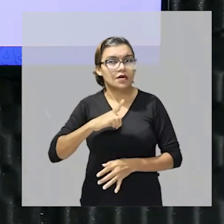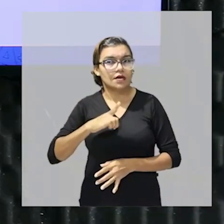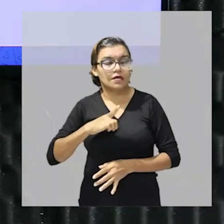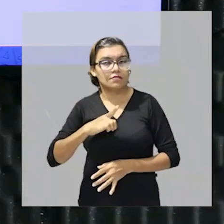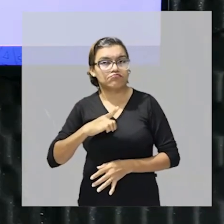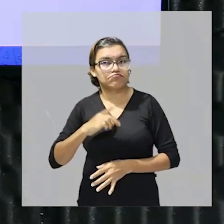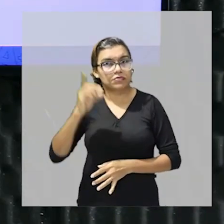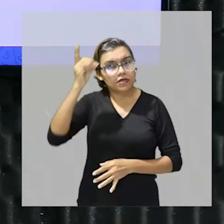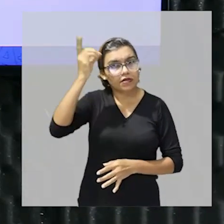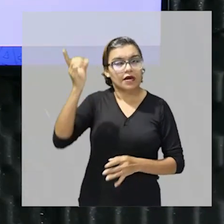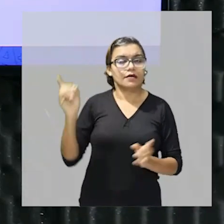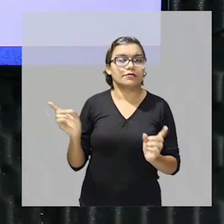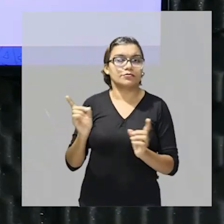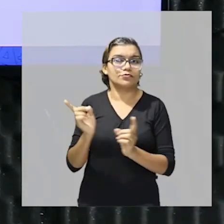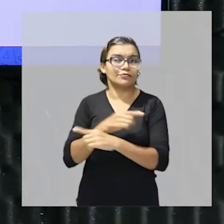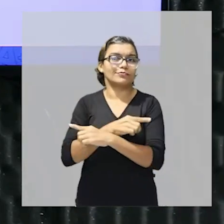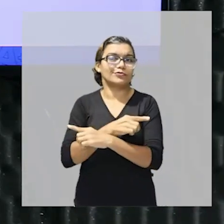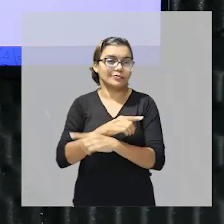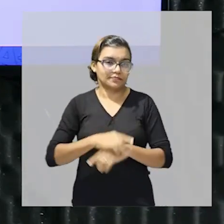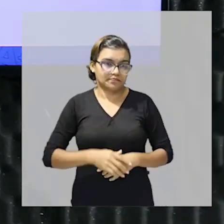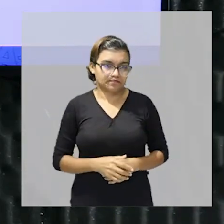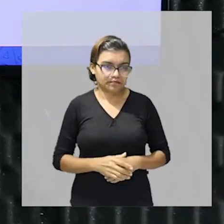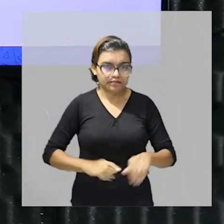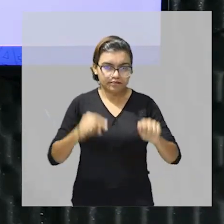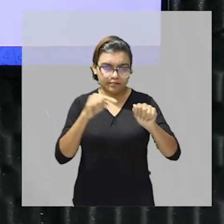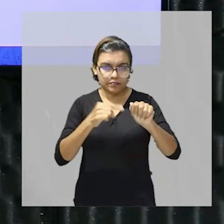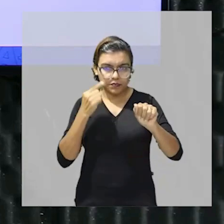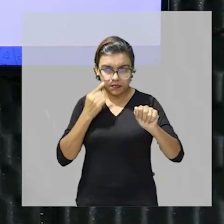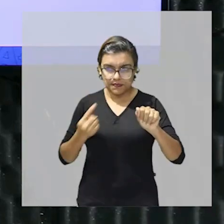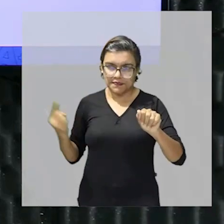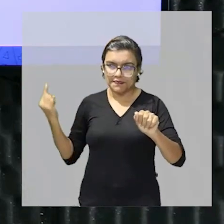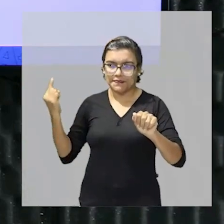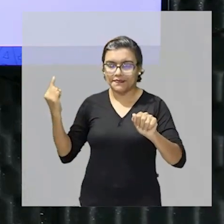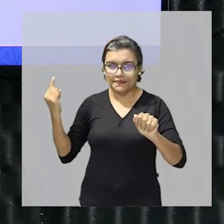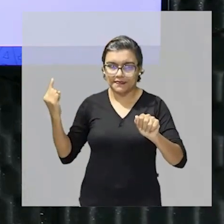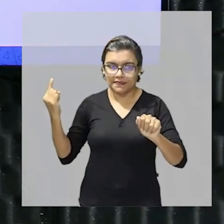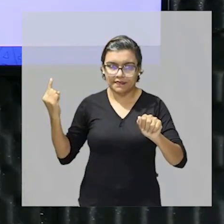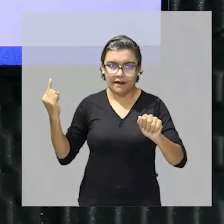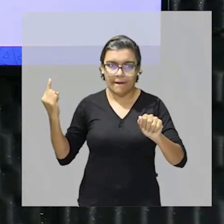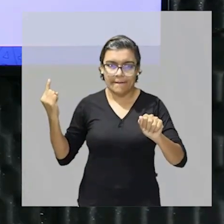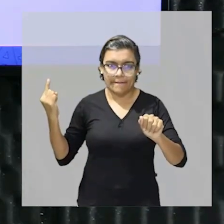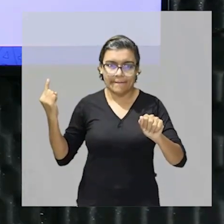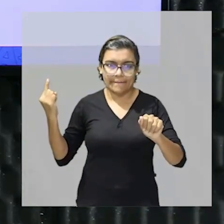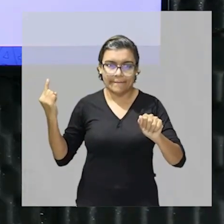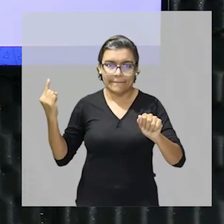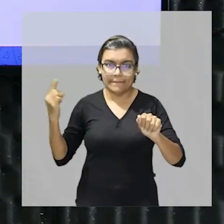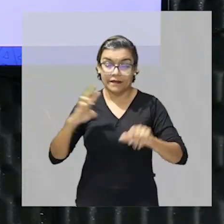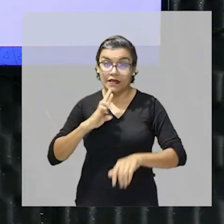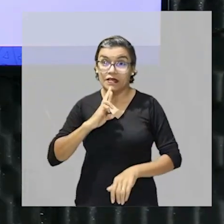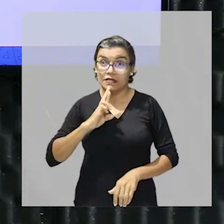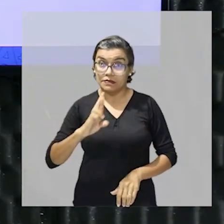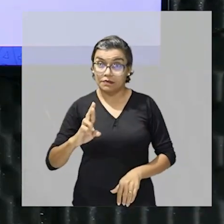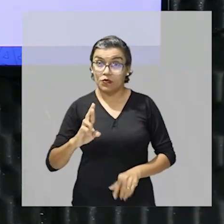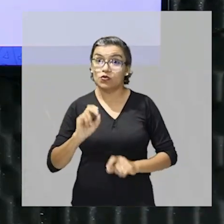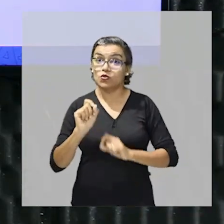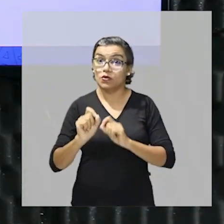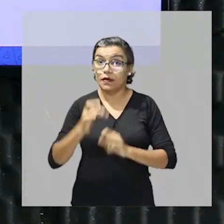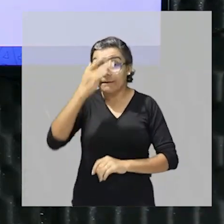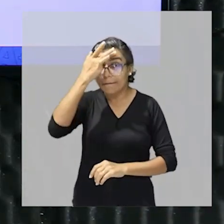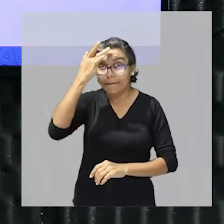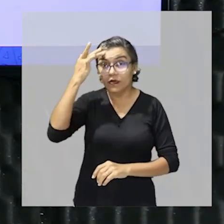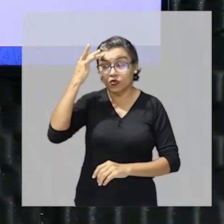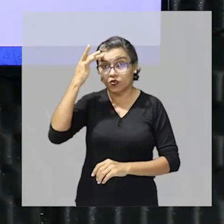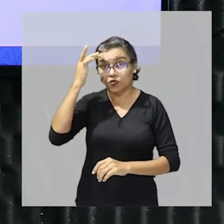oposição. Letra A. The answer is that people raise, né? A resposta é que pessoas que